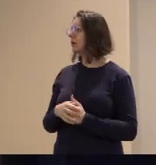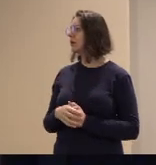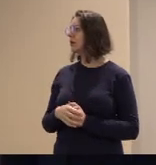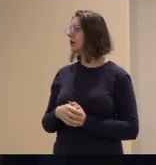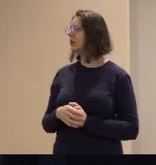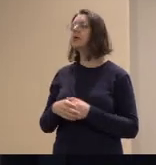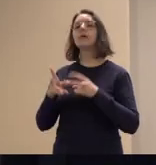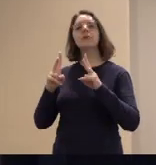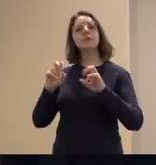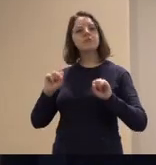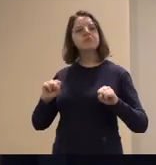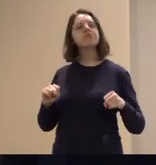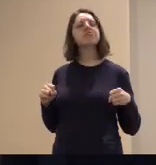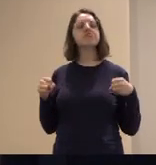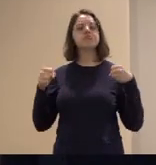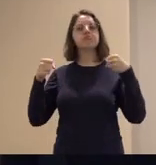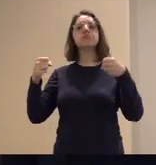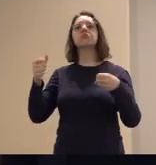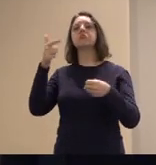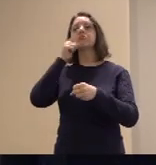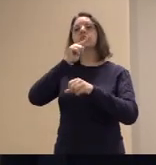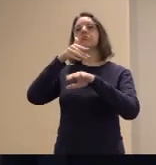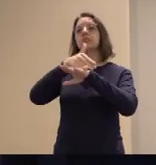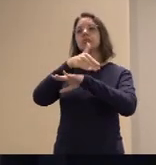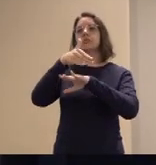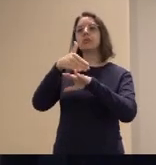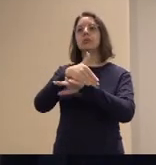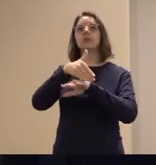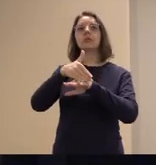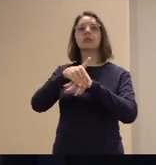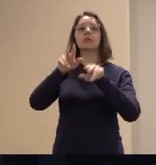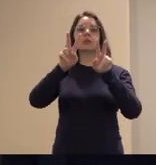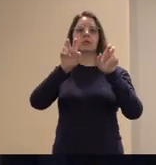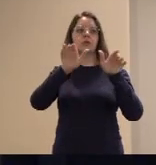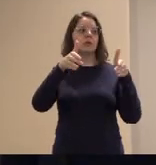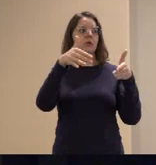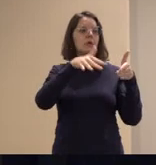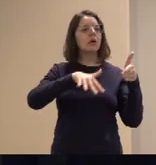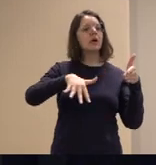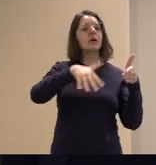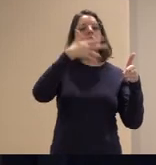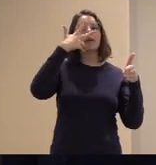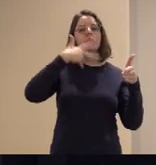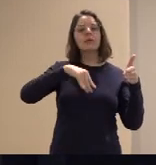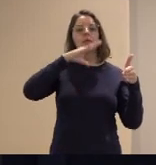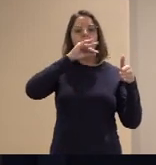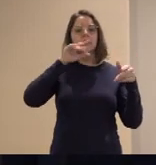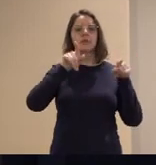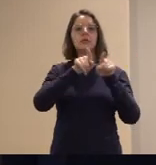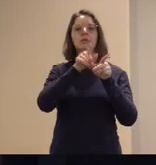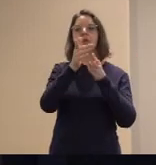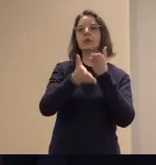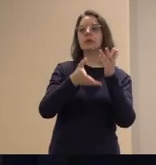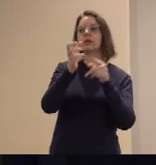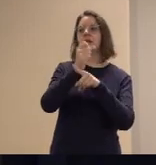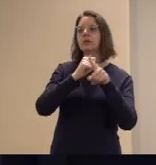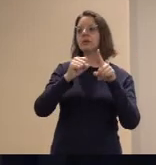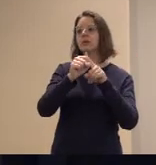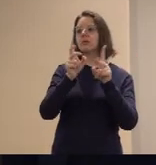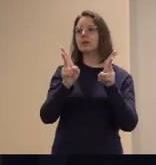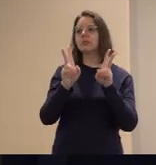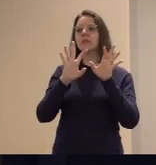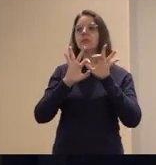poupado esforços para estar presente nas pautas que envolvem a criança e adolescente, a assistência social, e sempre muito